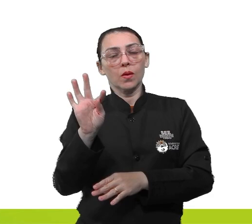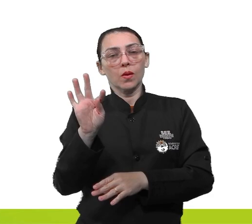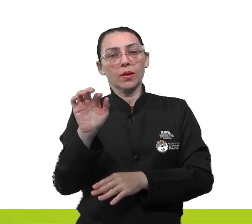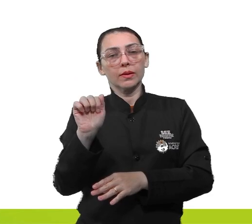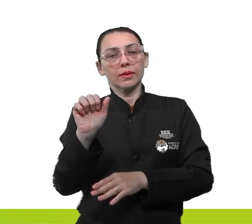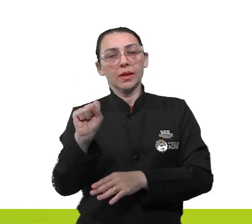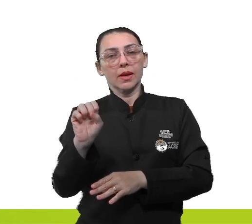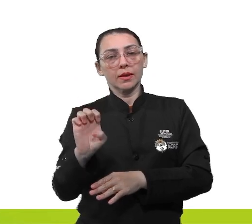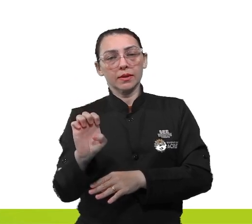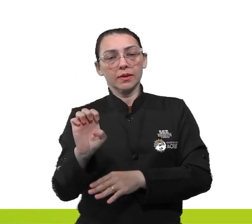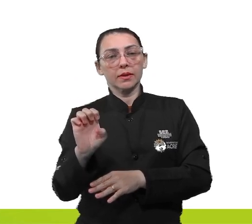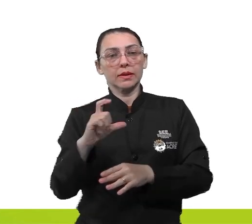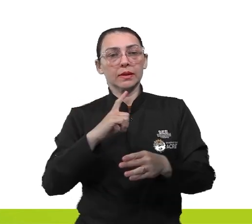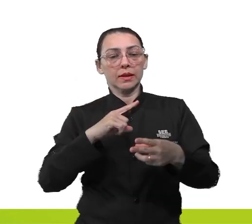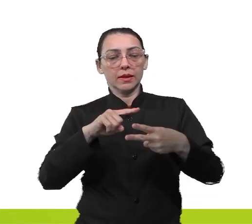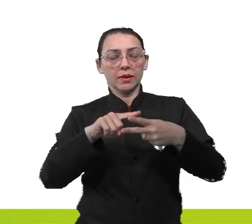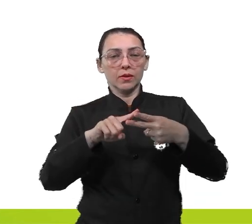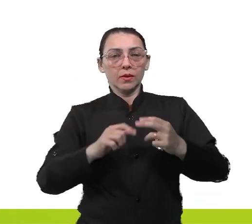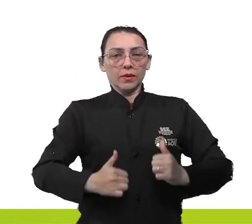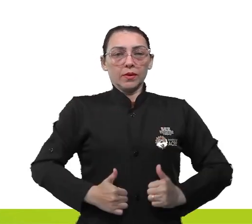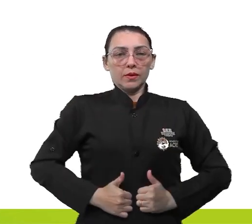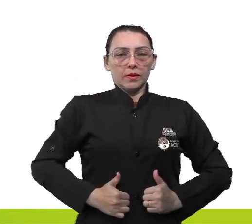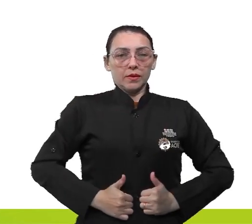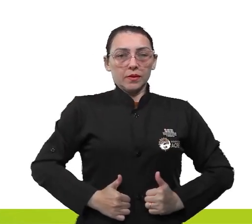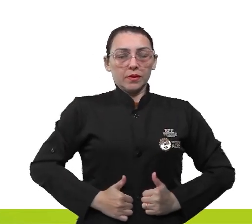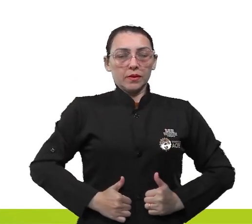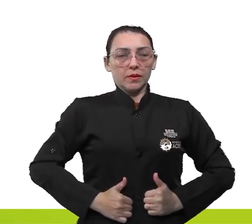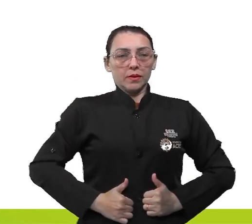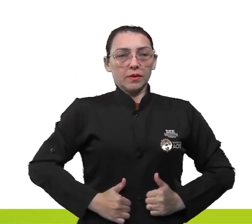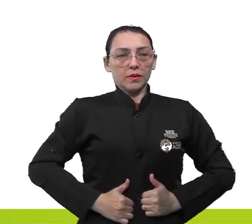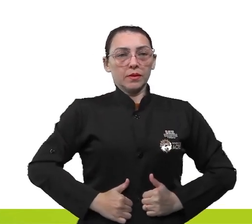sistema urinário temos 2 rins, tá certo?